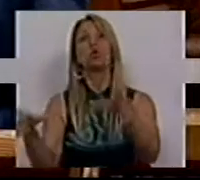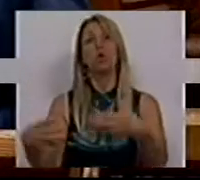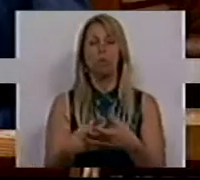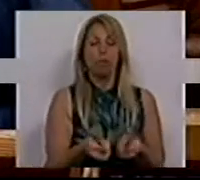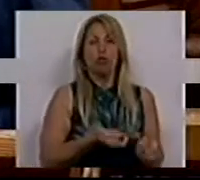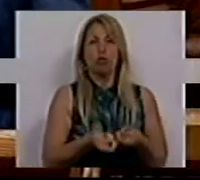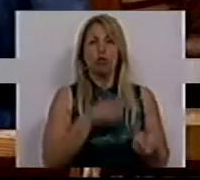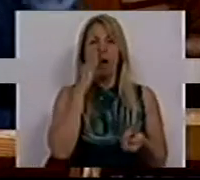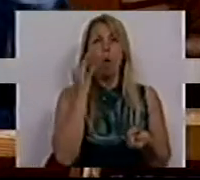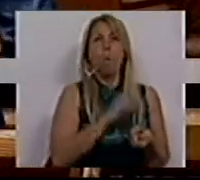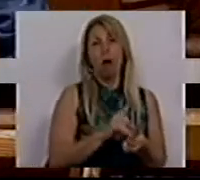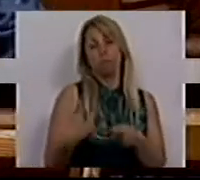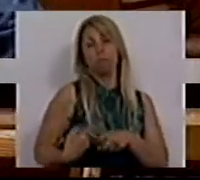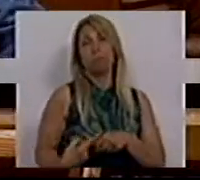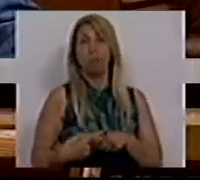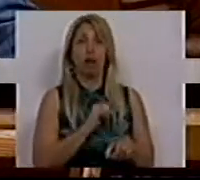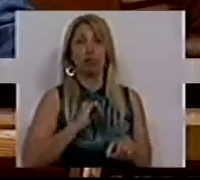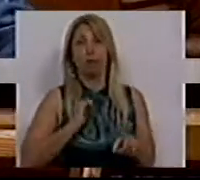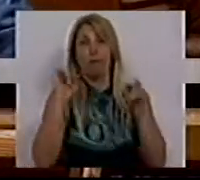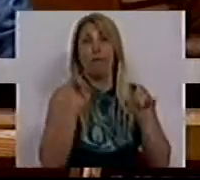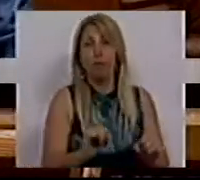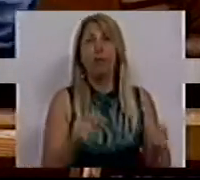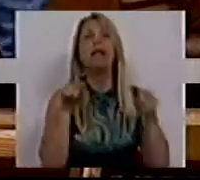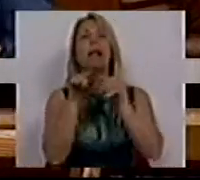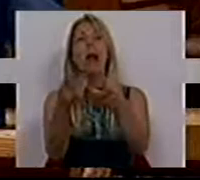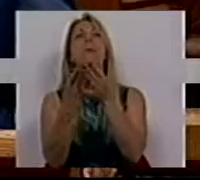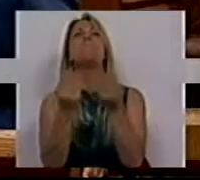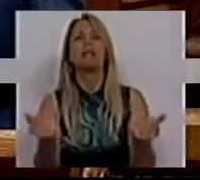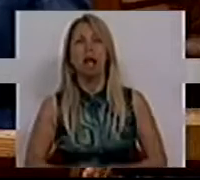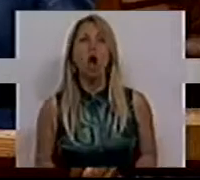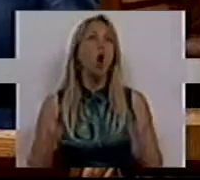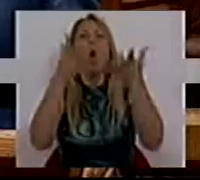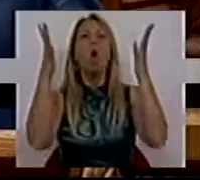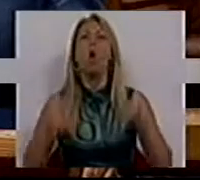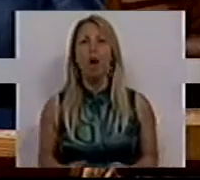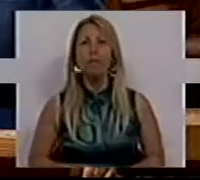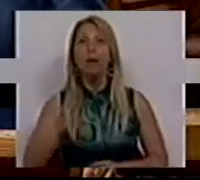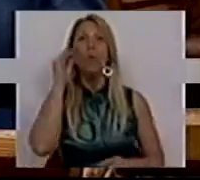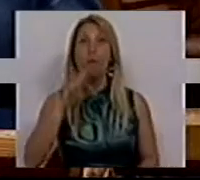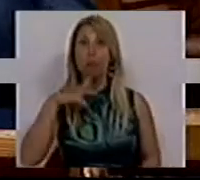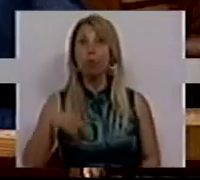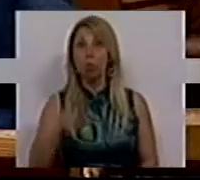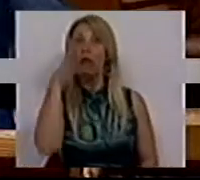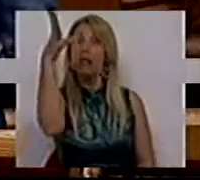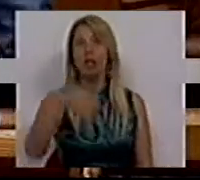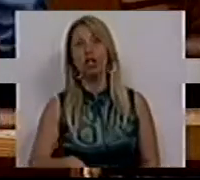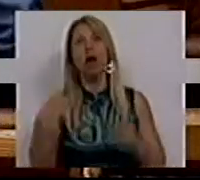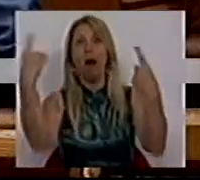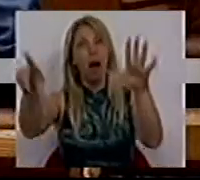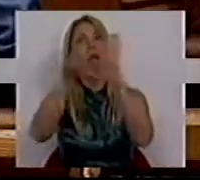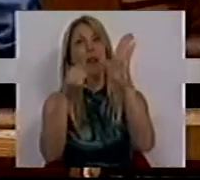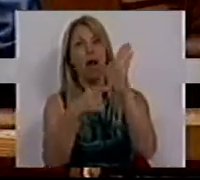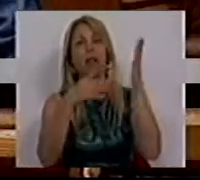dos interesses da família Espírito Santo? E nesta matéria, onde estava o Banco de Portugal para dizer que havia uma lei e que havia uma